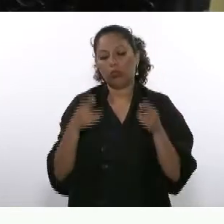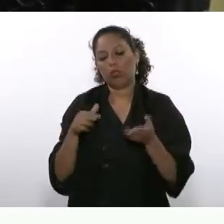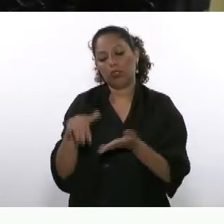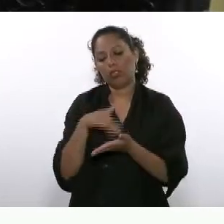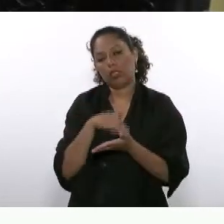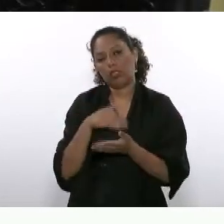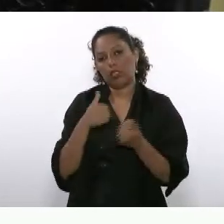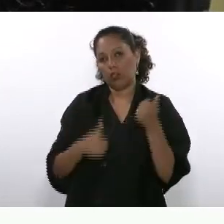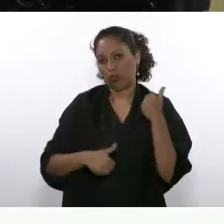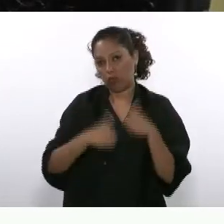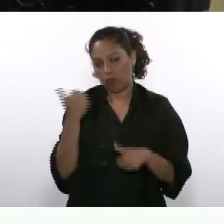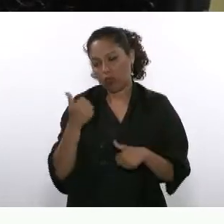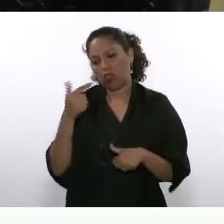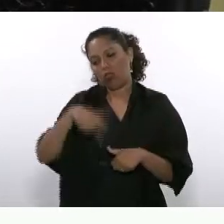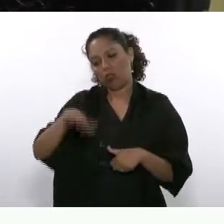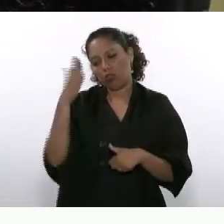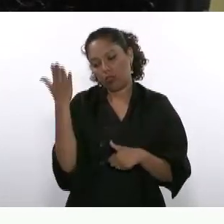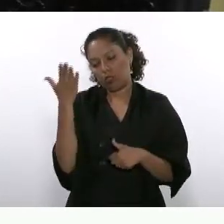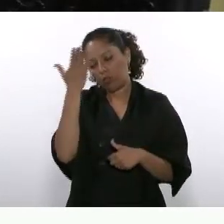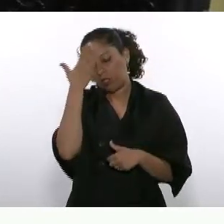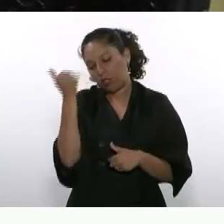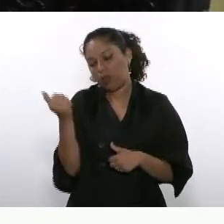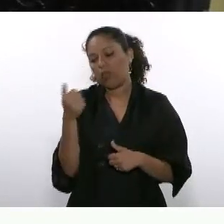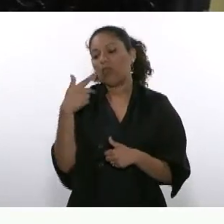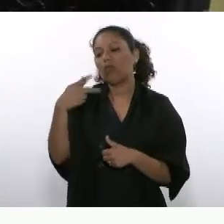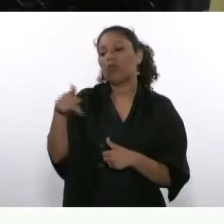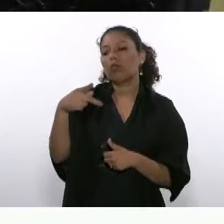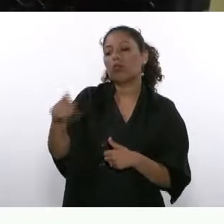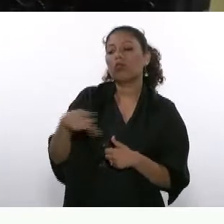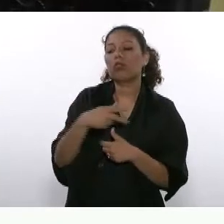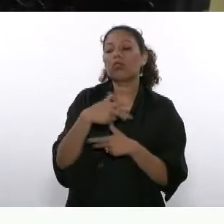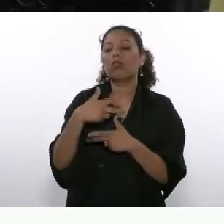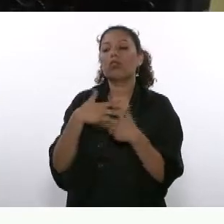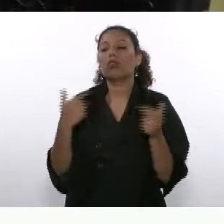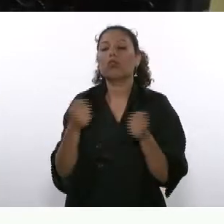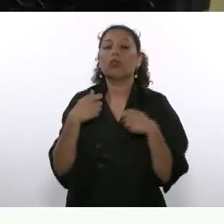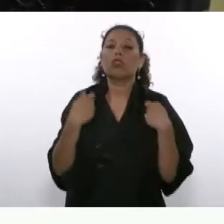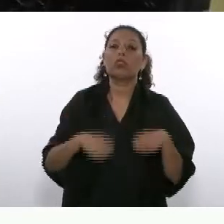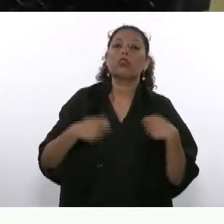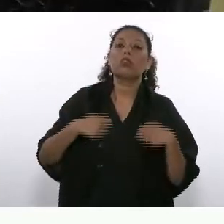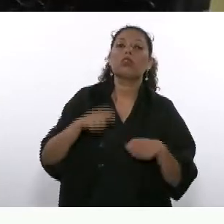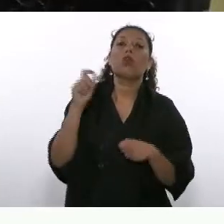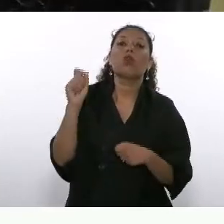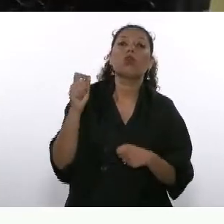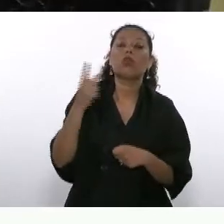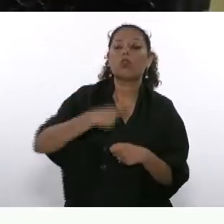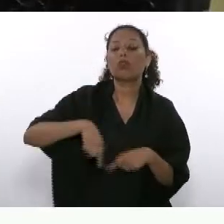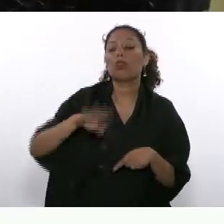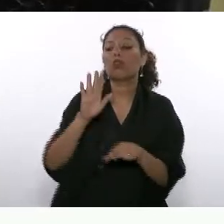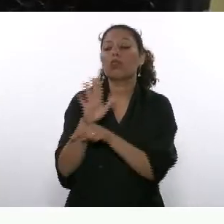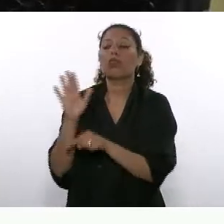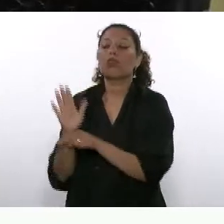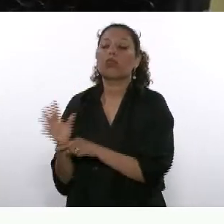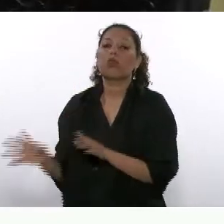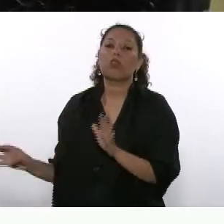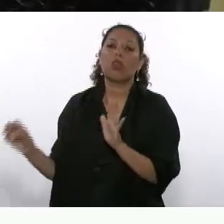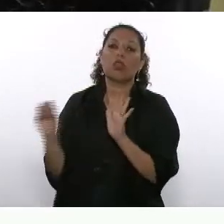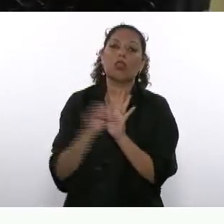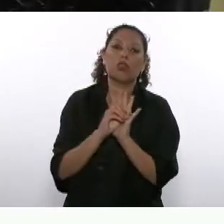Esporte, as necessidades específicas e possibilidades para que possamos incluir no